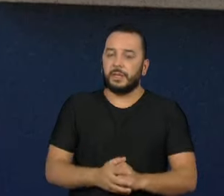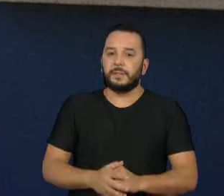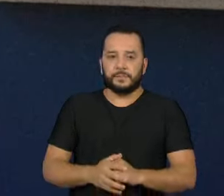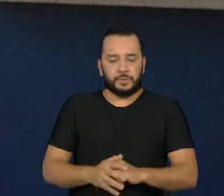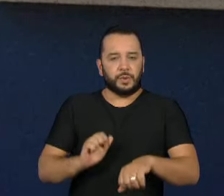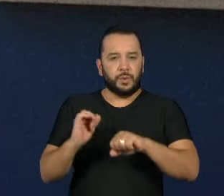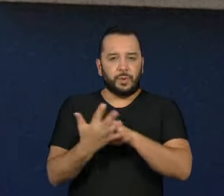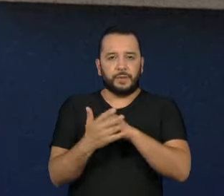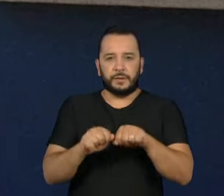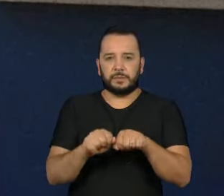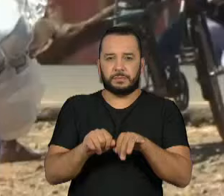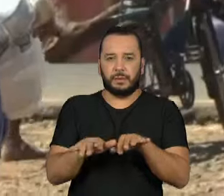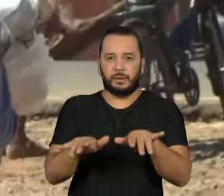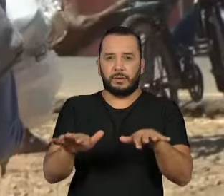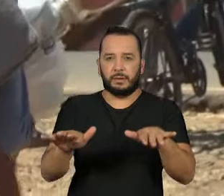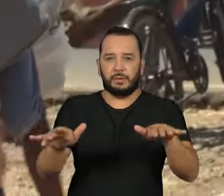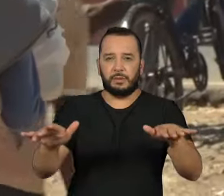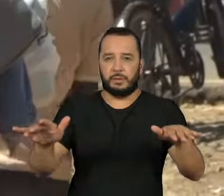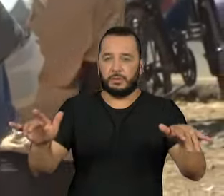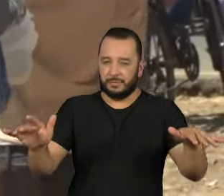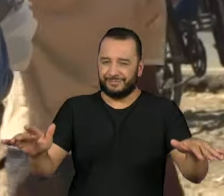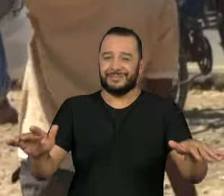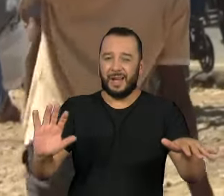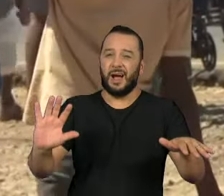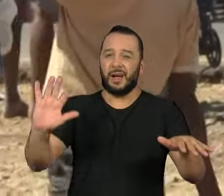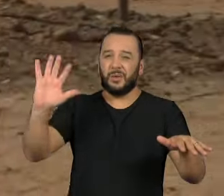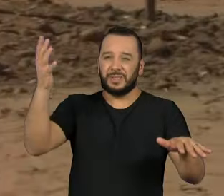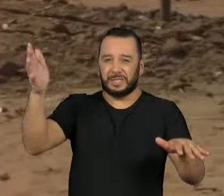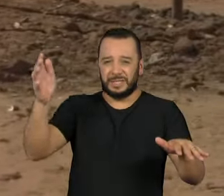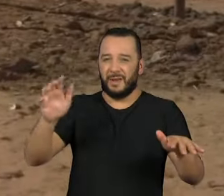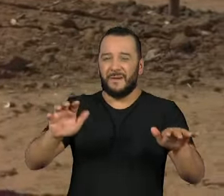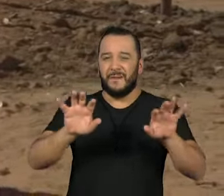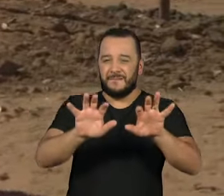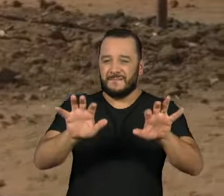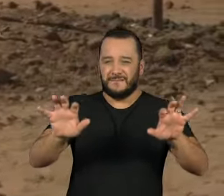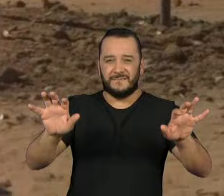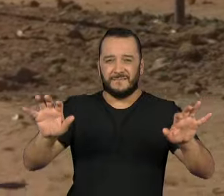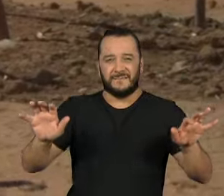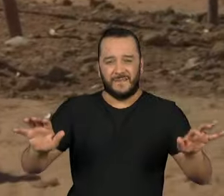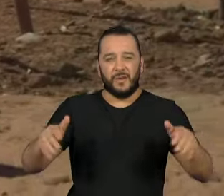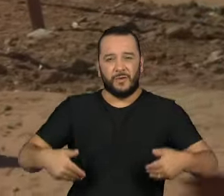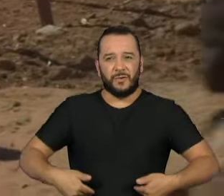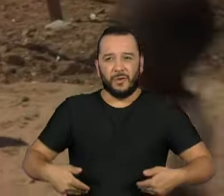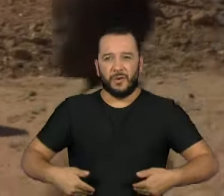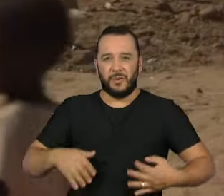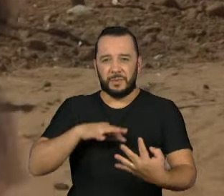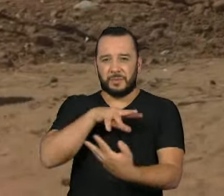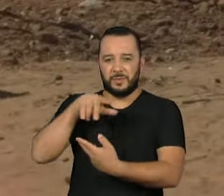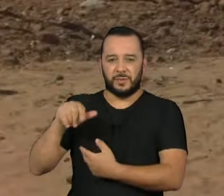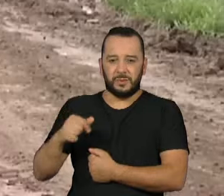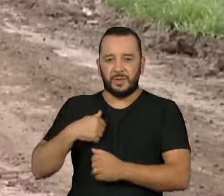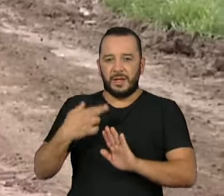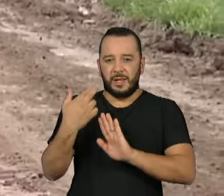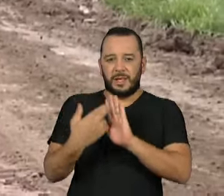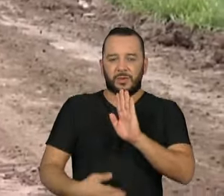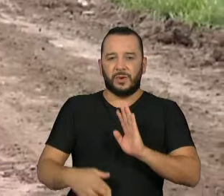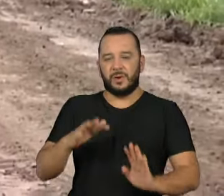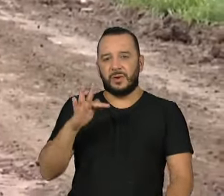de Covid-19 contribuiu para o agravamento da fome no mundo. Relatório divulgado pela